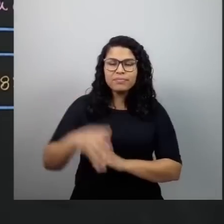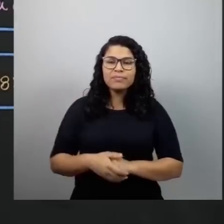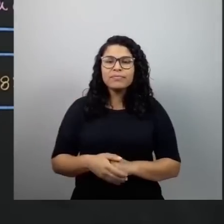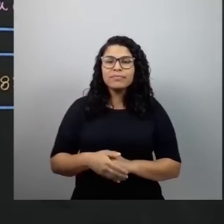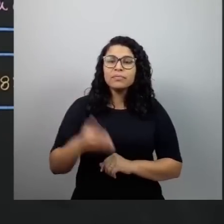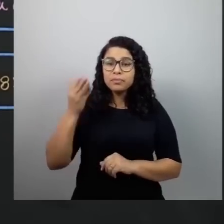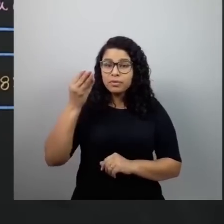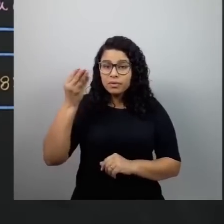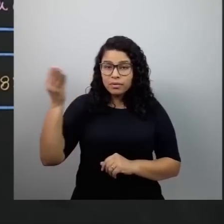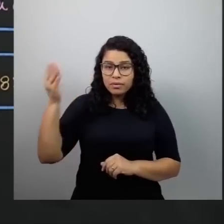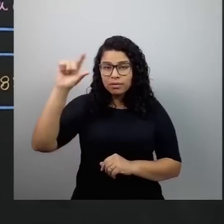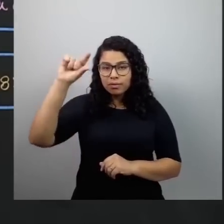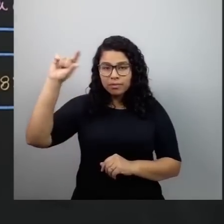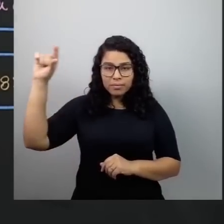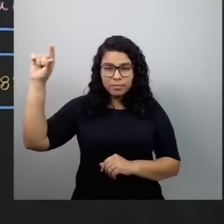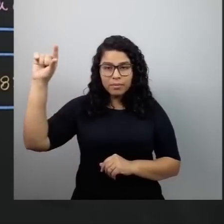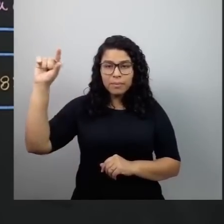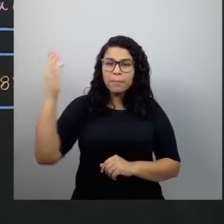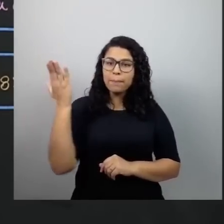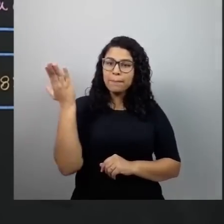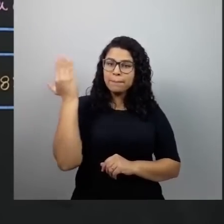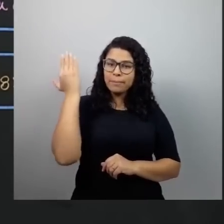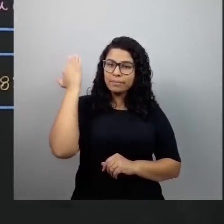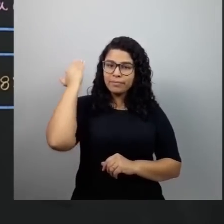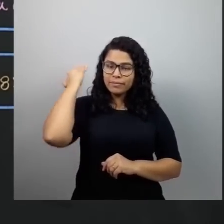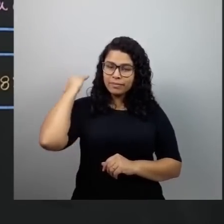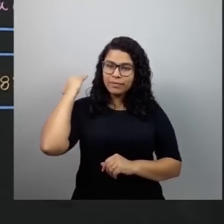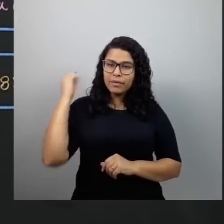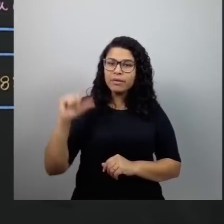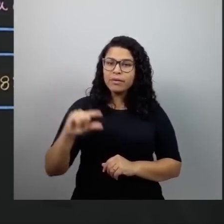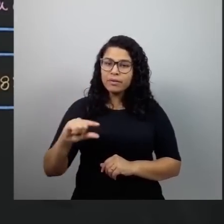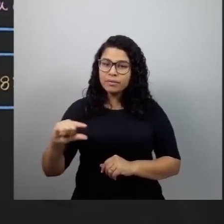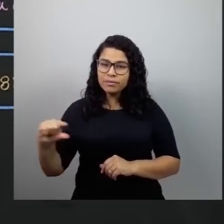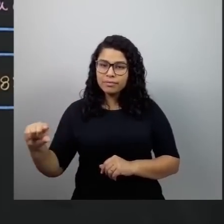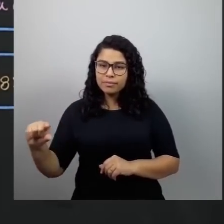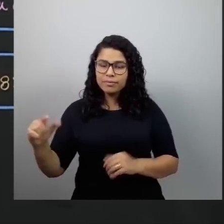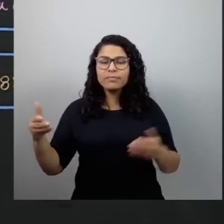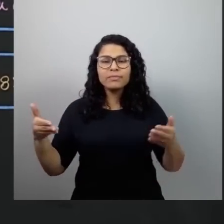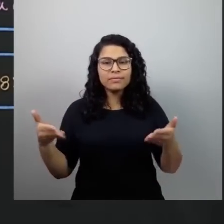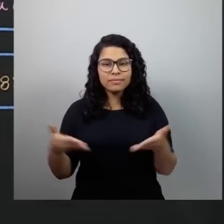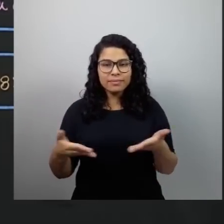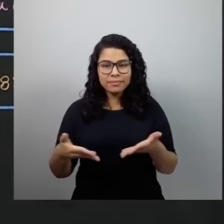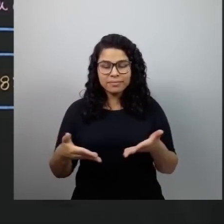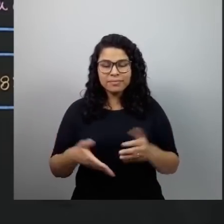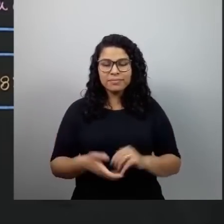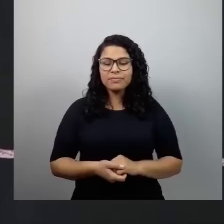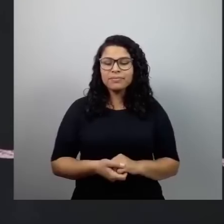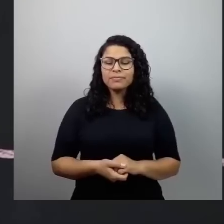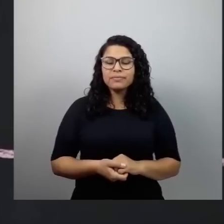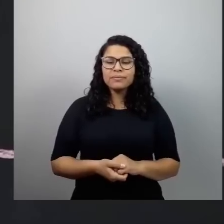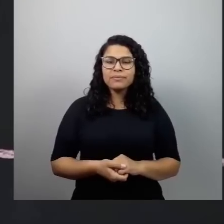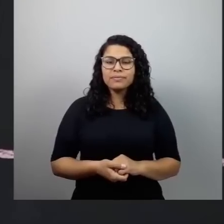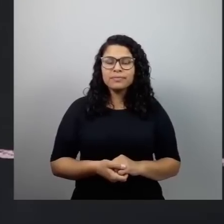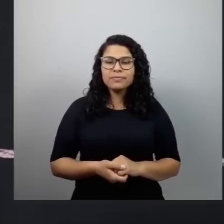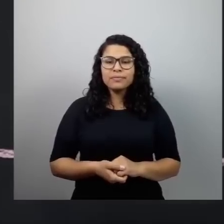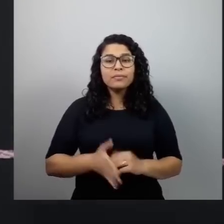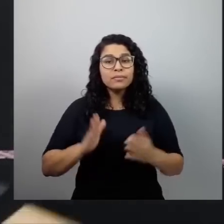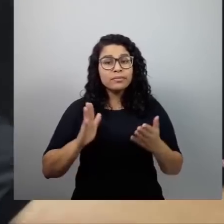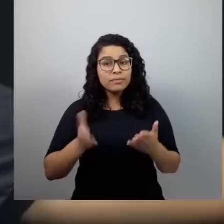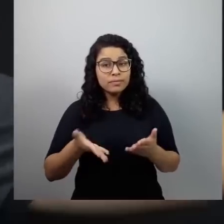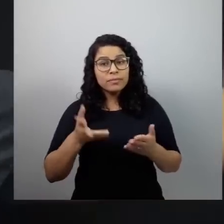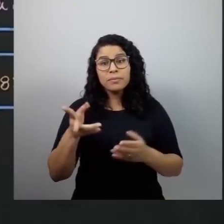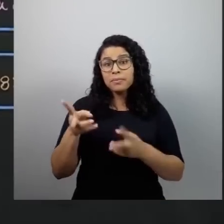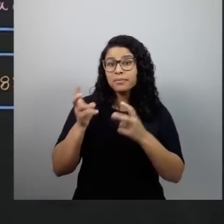baixo. Então, a gente tem períodos mais antigos aqui em cima e períodos mais recentes aqui embaixo. Já deu para ver